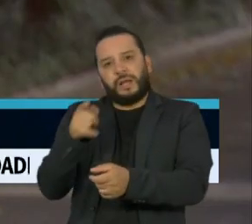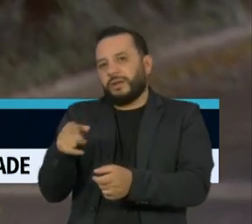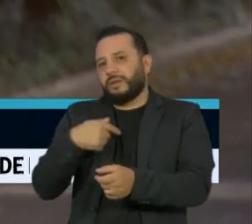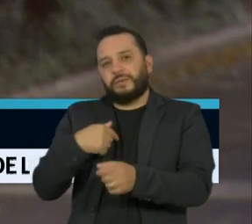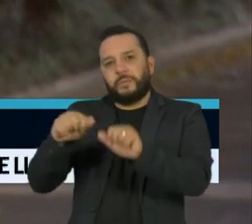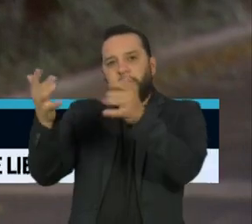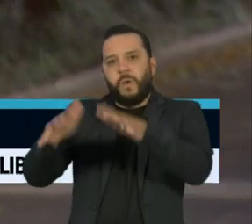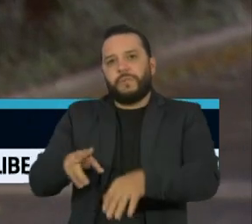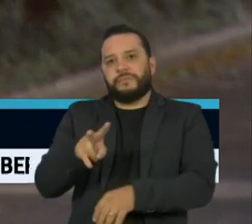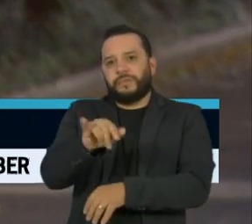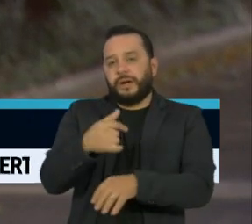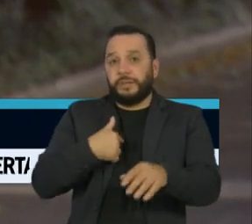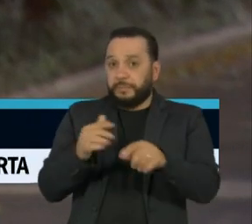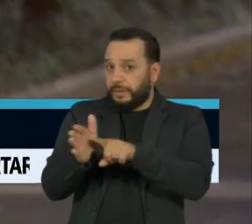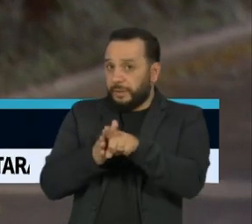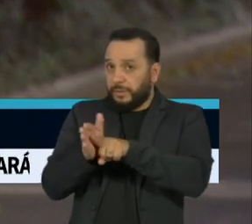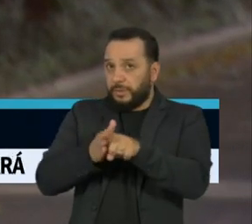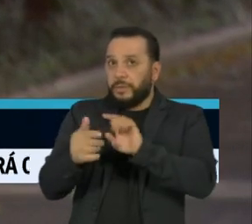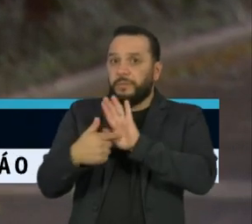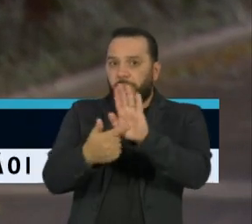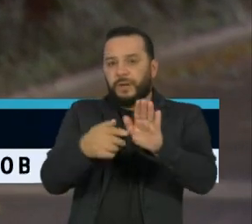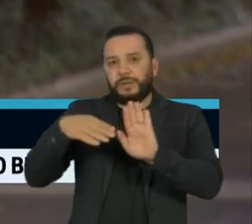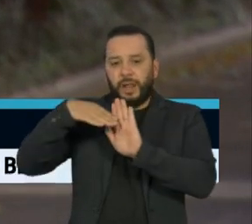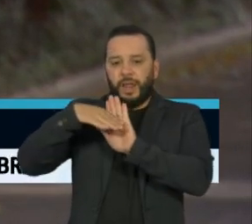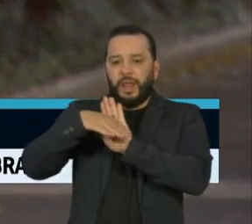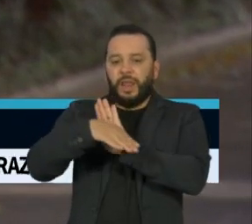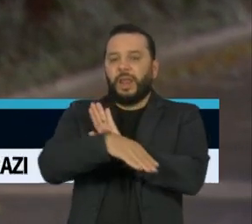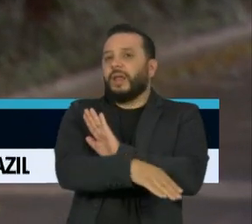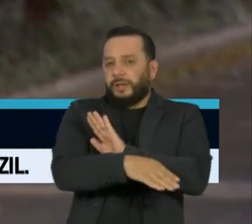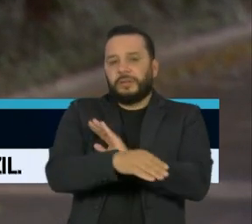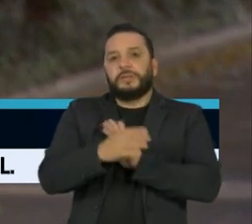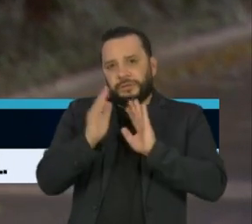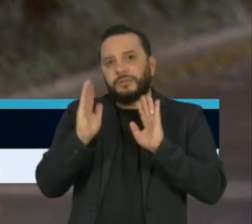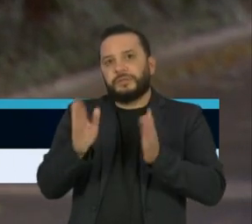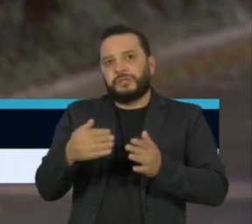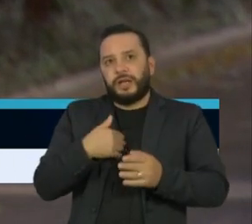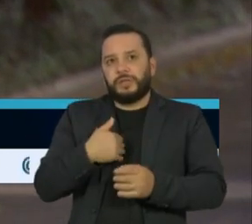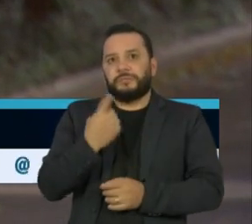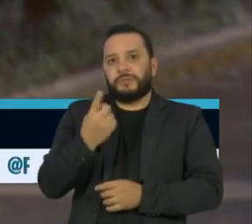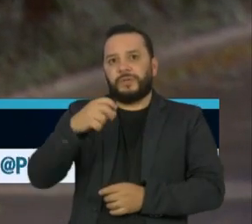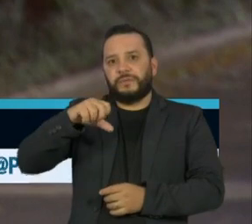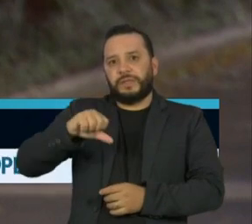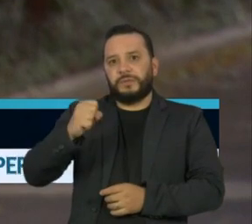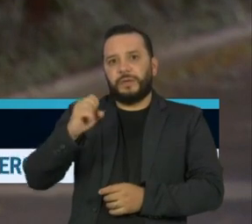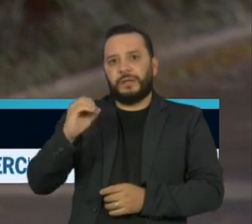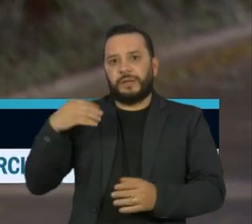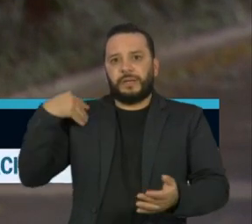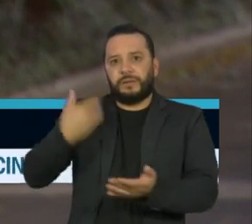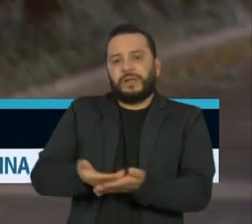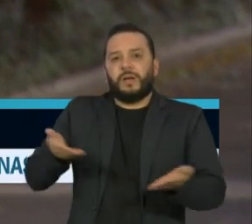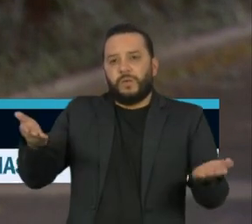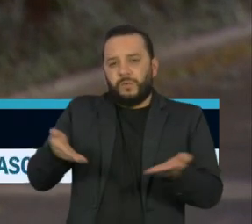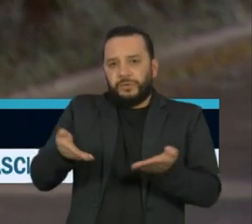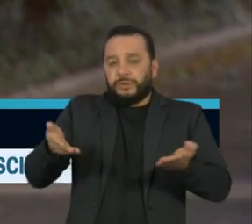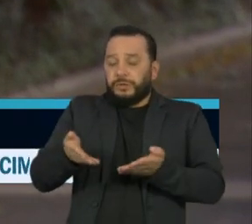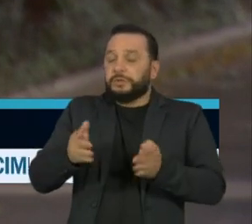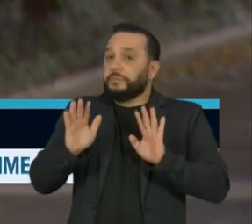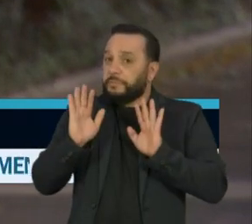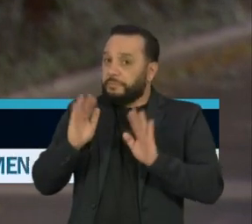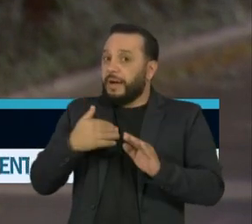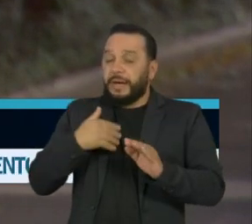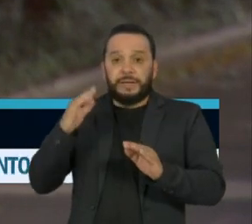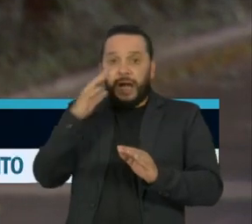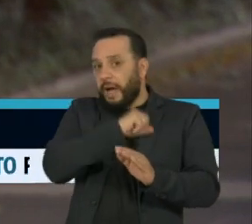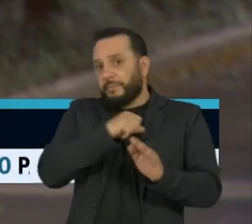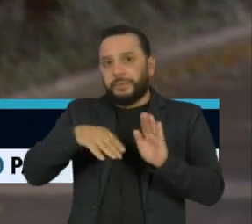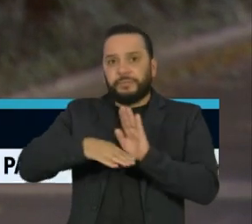Os pesquisadores avaliam que a retração atual deve ser a mais profunda desde os anos 80, mas esperam que ela seja bem mais curta